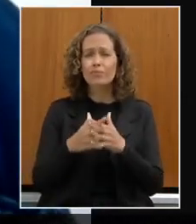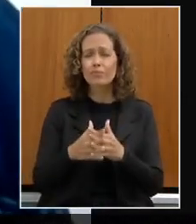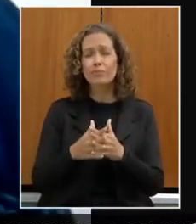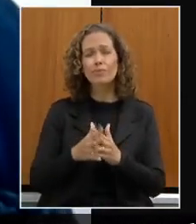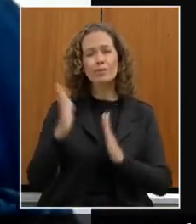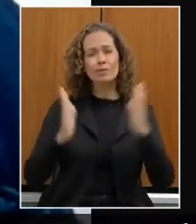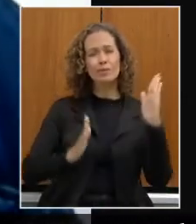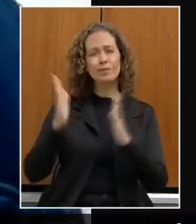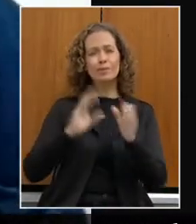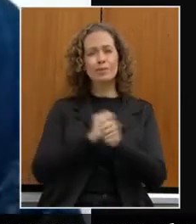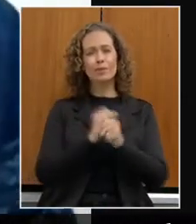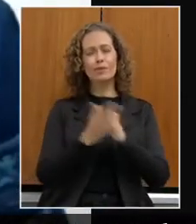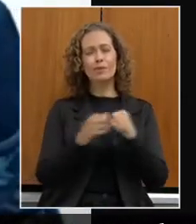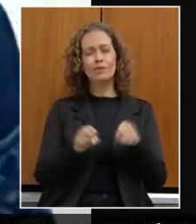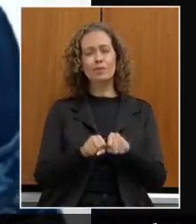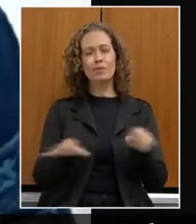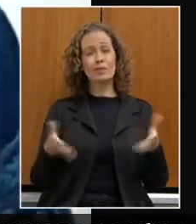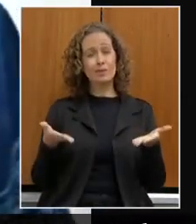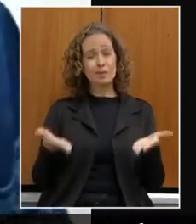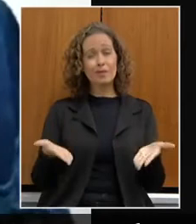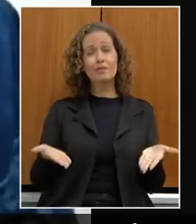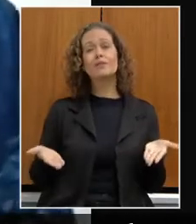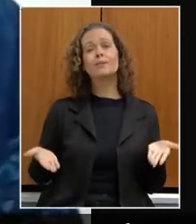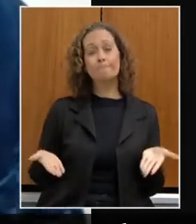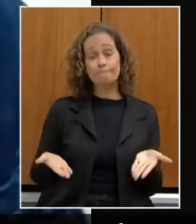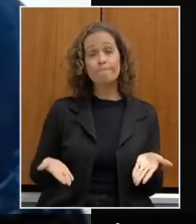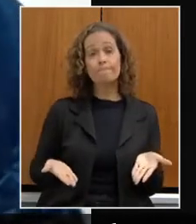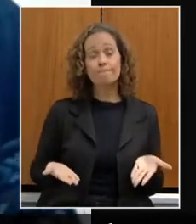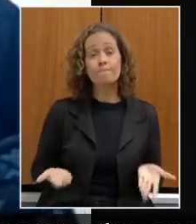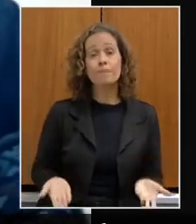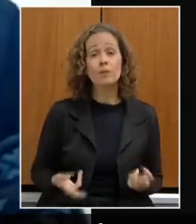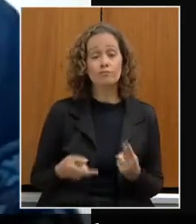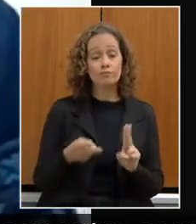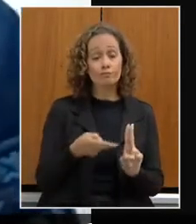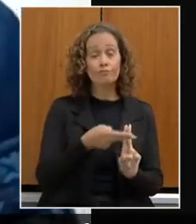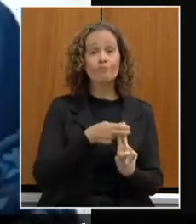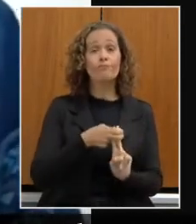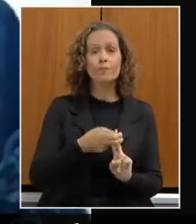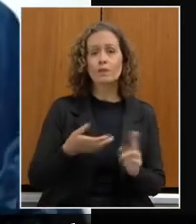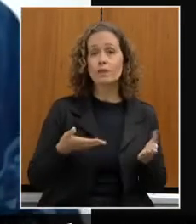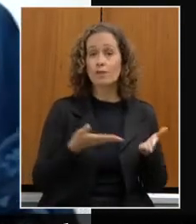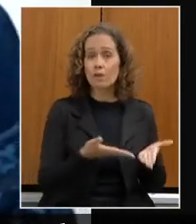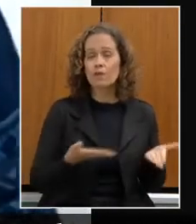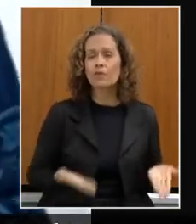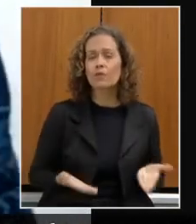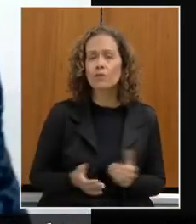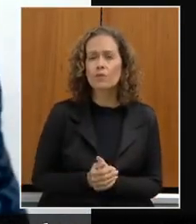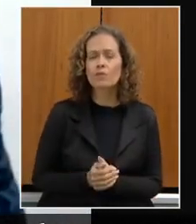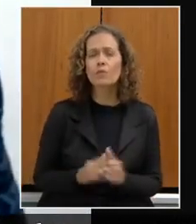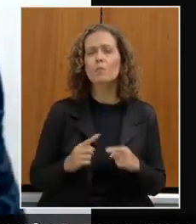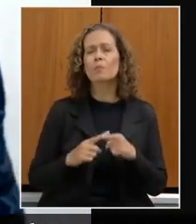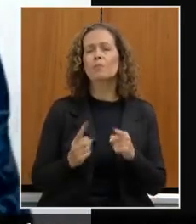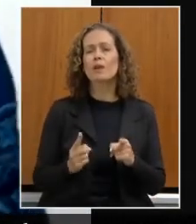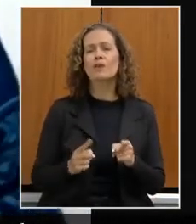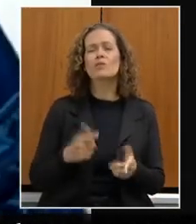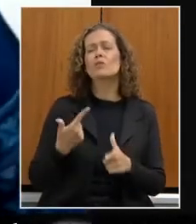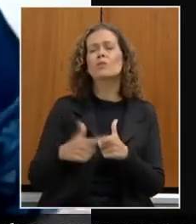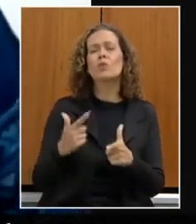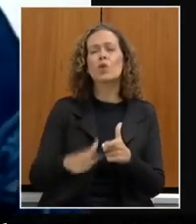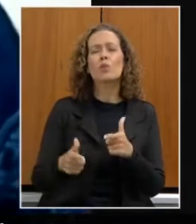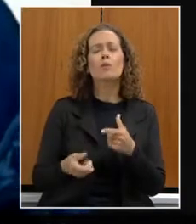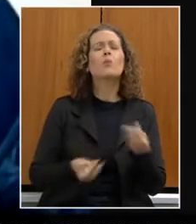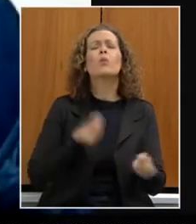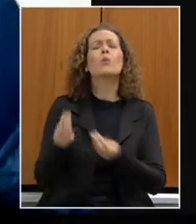as relações são expuras o sistema é SUS não é forma a forma de administrar ela está